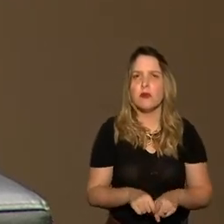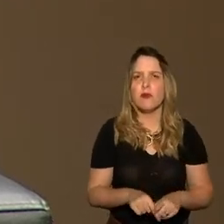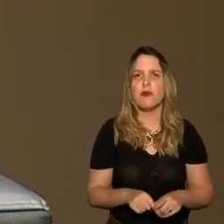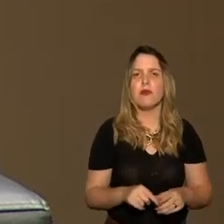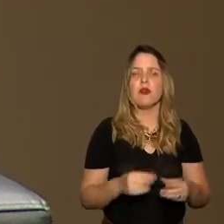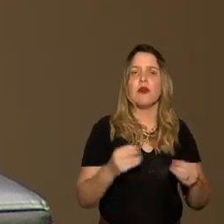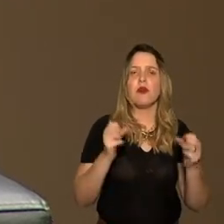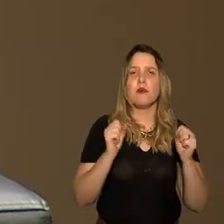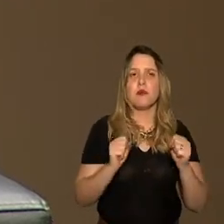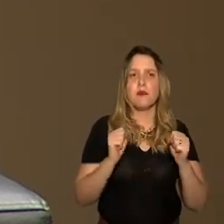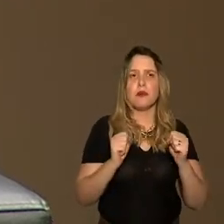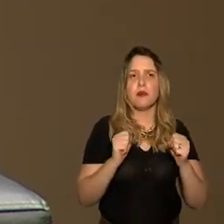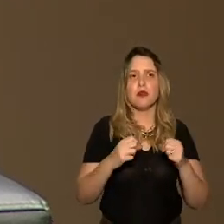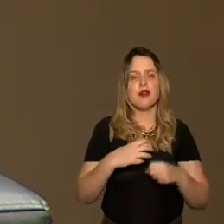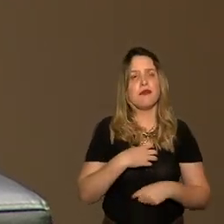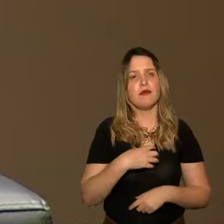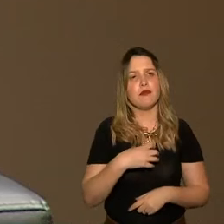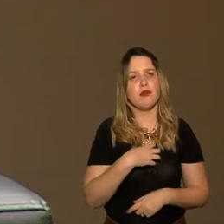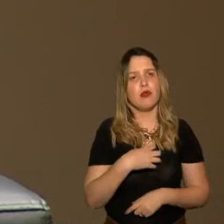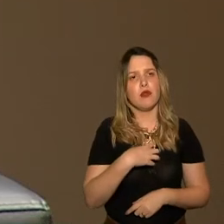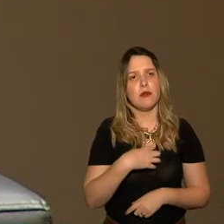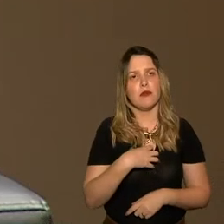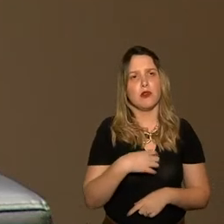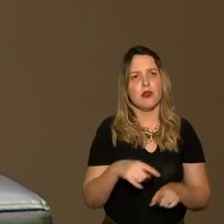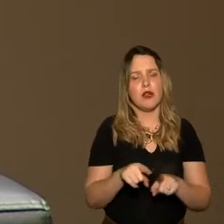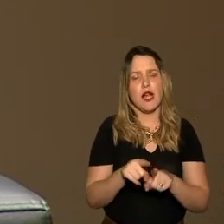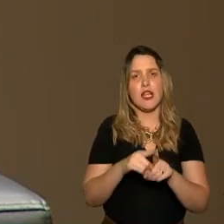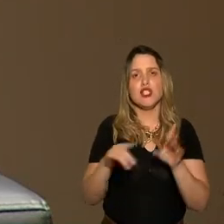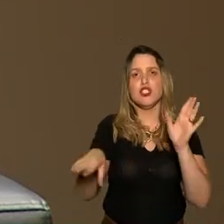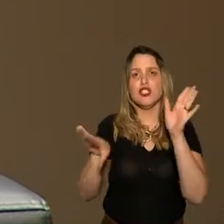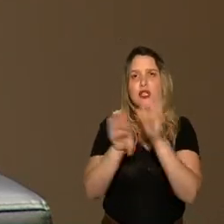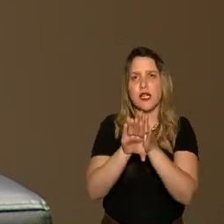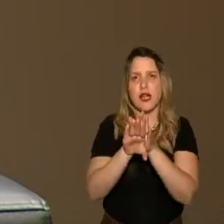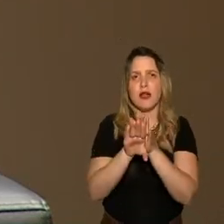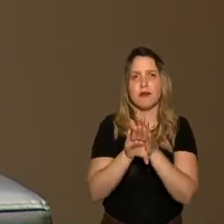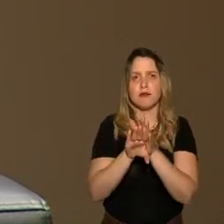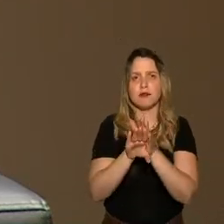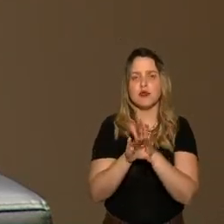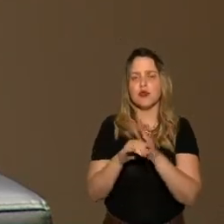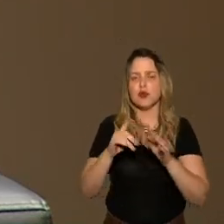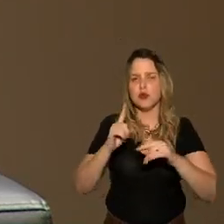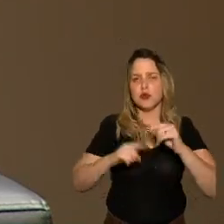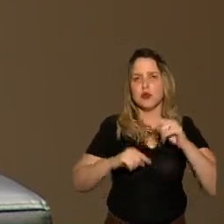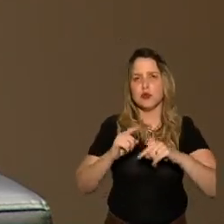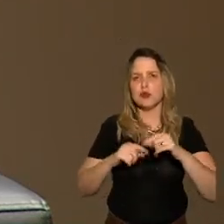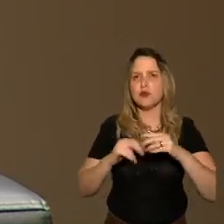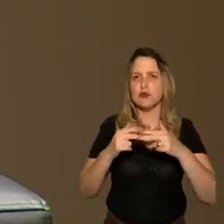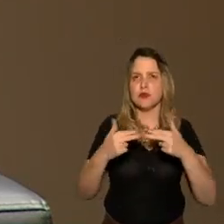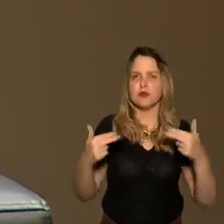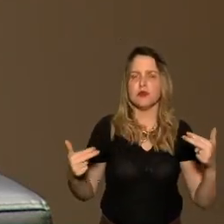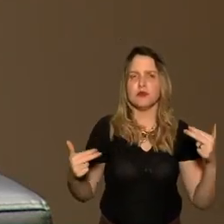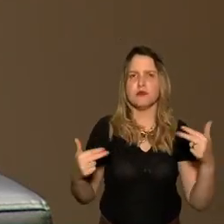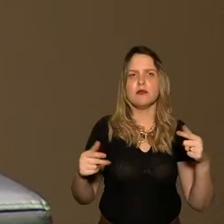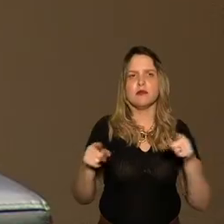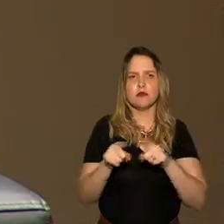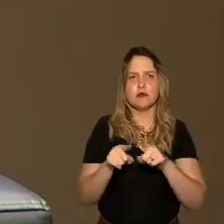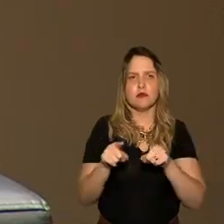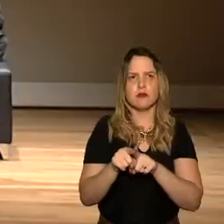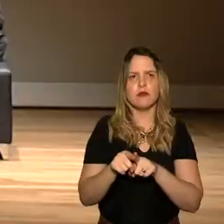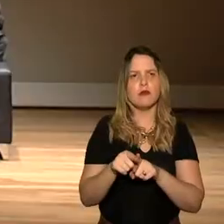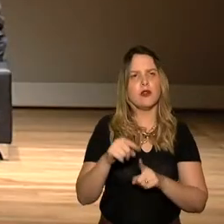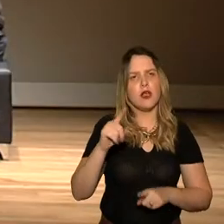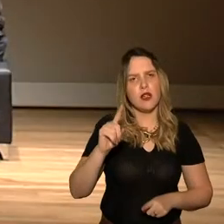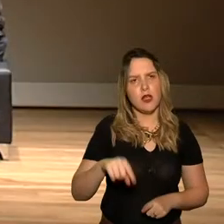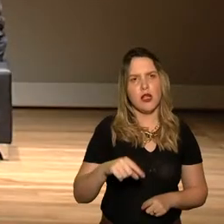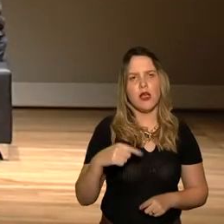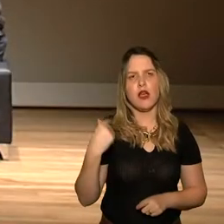professores possam chegar nessas disposições como no caso das edições da Bienal de São Paulo é